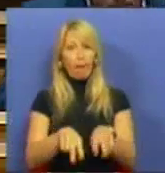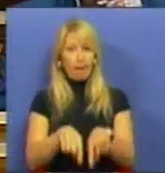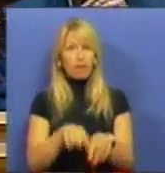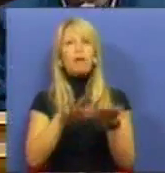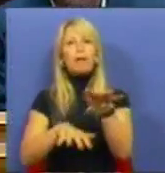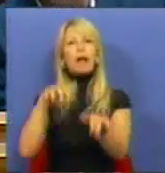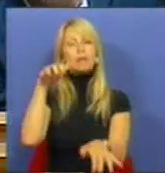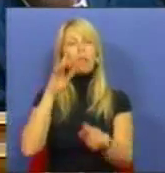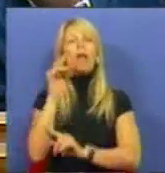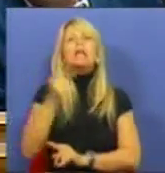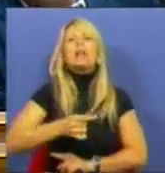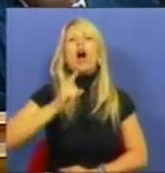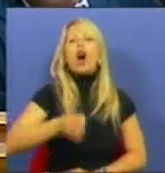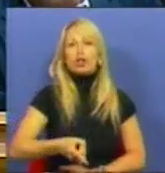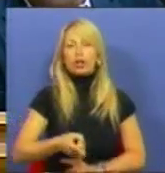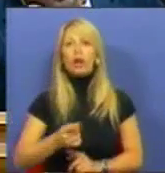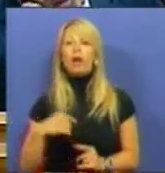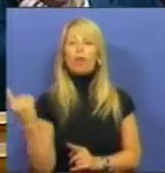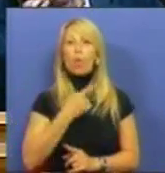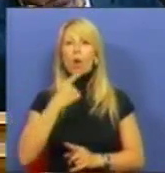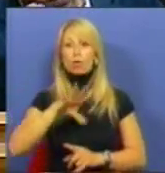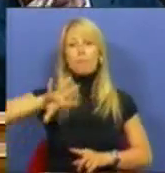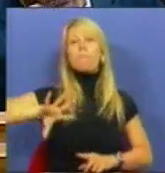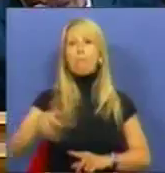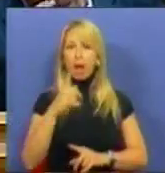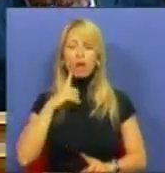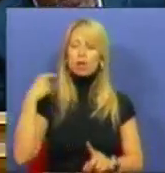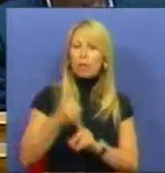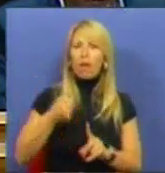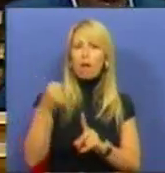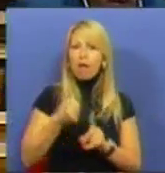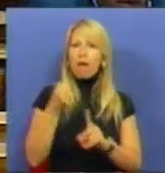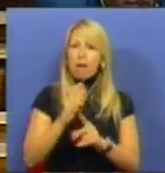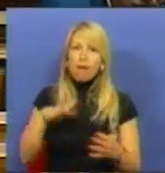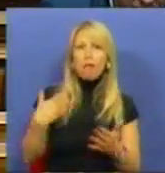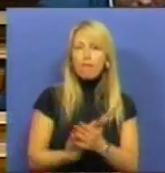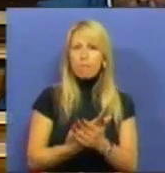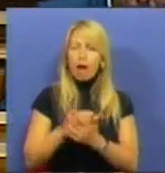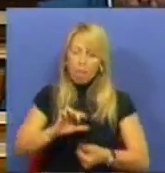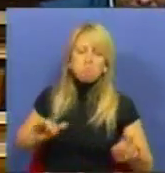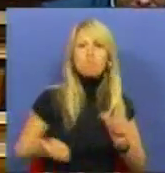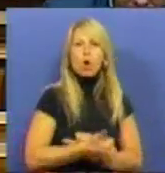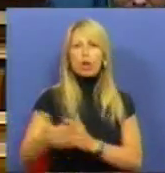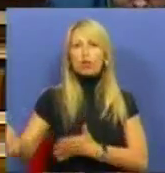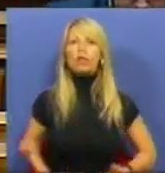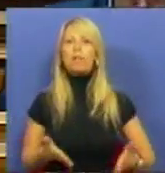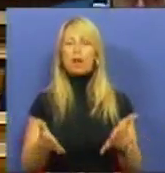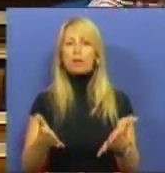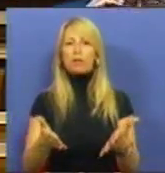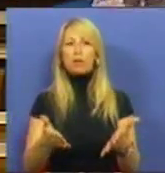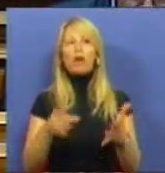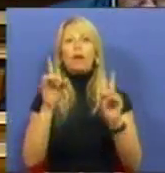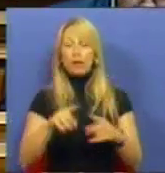se exige é que o nosso país se bata pela inversão desta estratégia e pela aposta